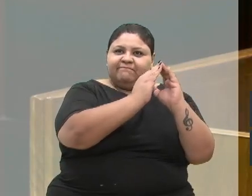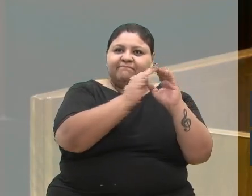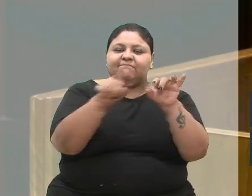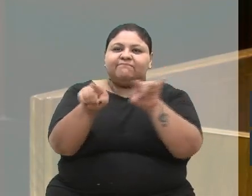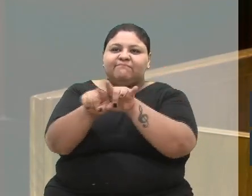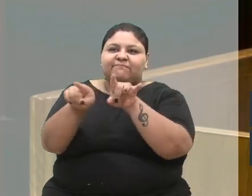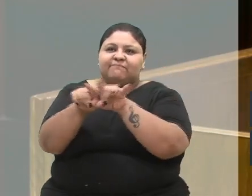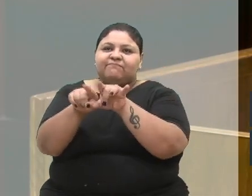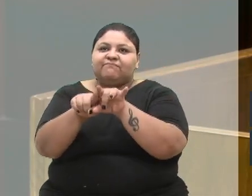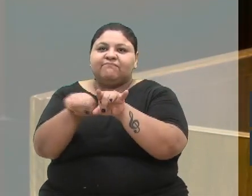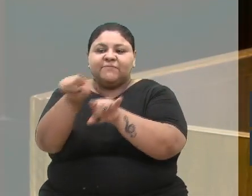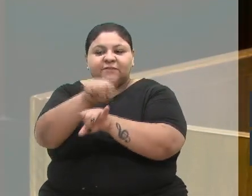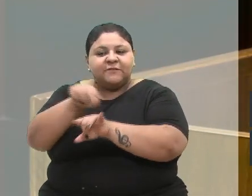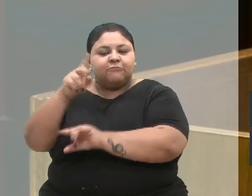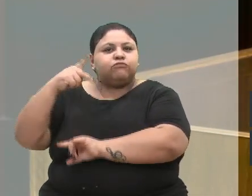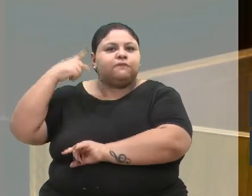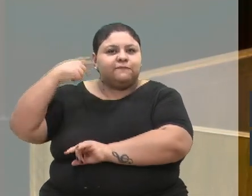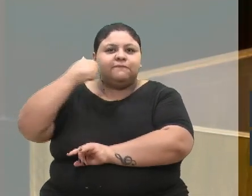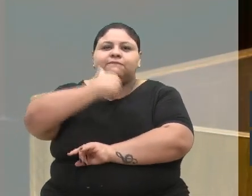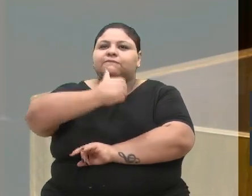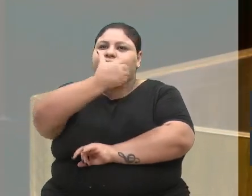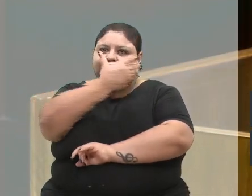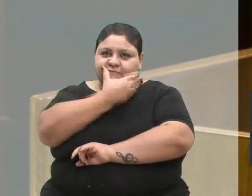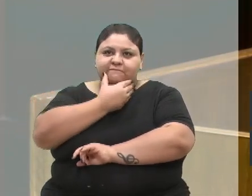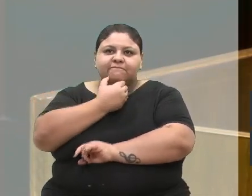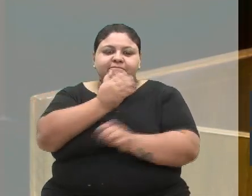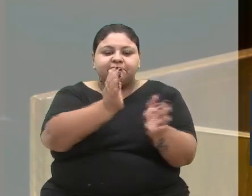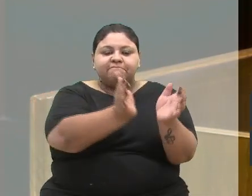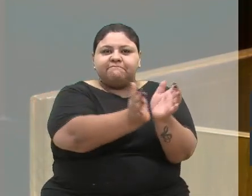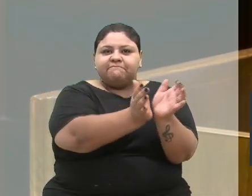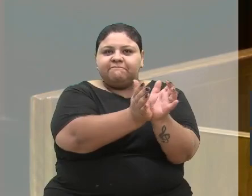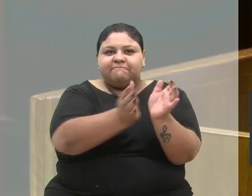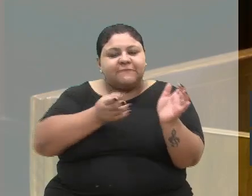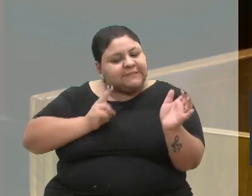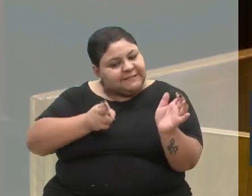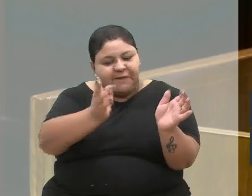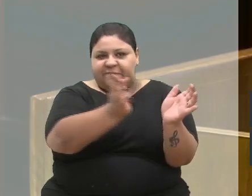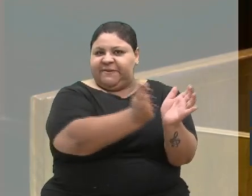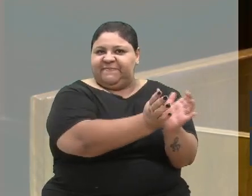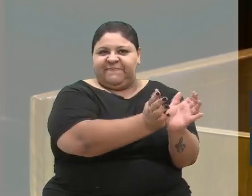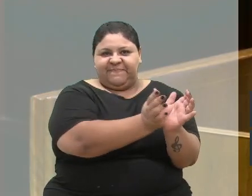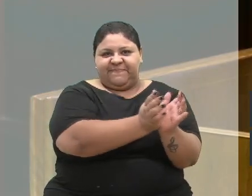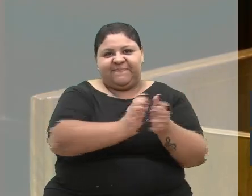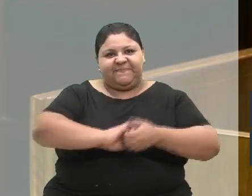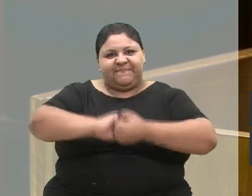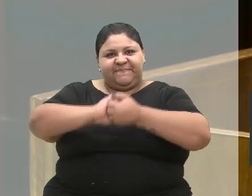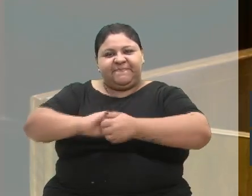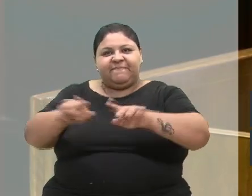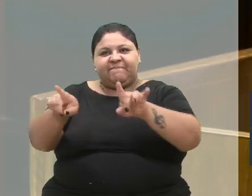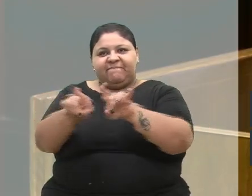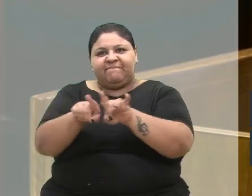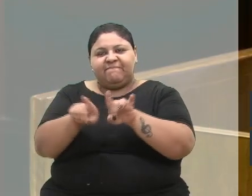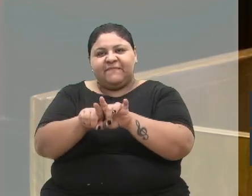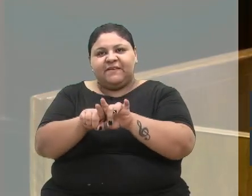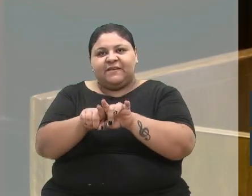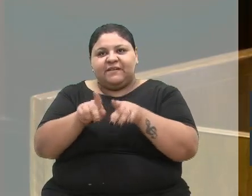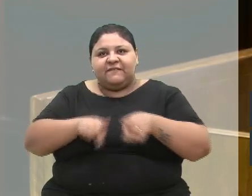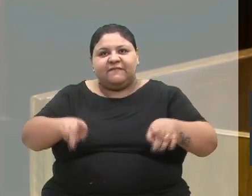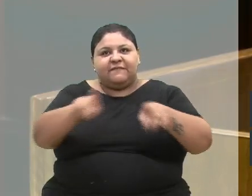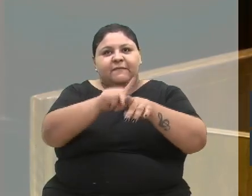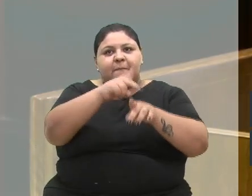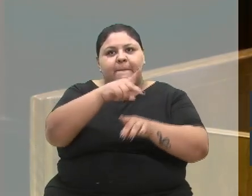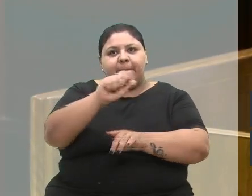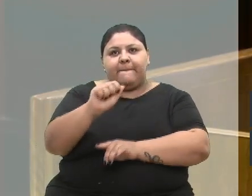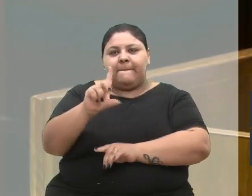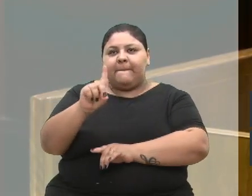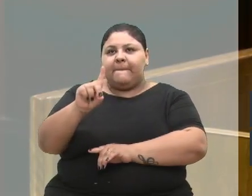também os nossos vereadores, vereadoras, colegas, né? Sempre colegas. Saudar também aqui o pessoal da PADEV,